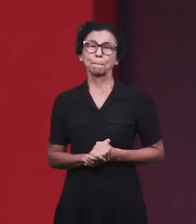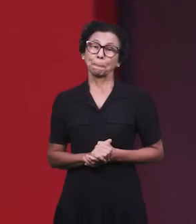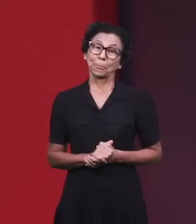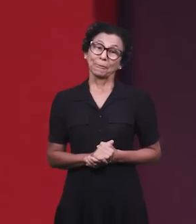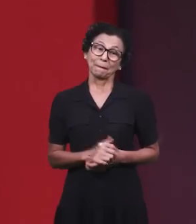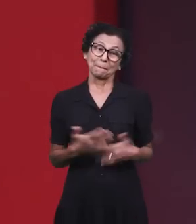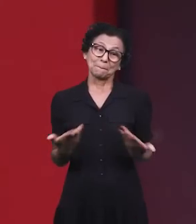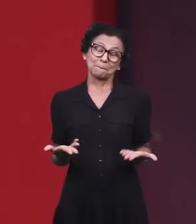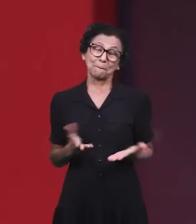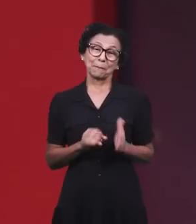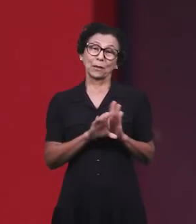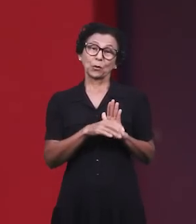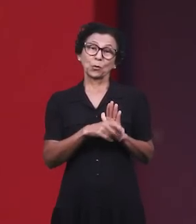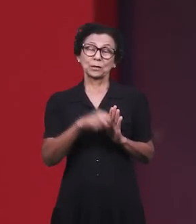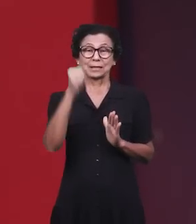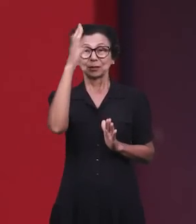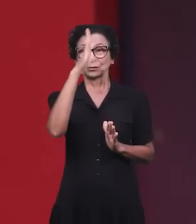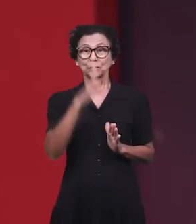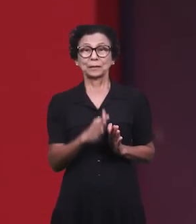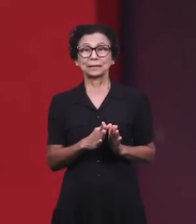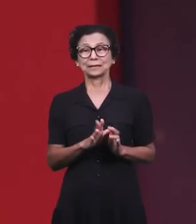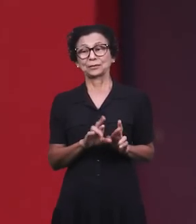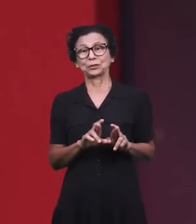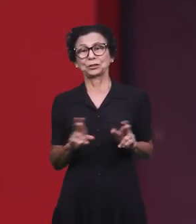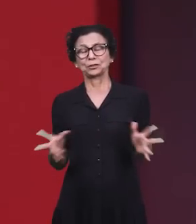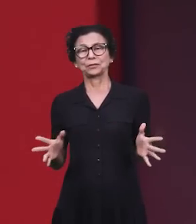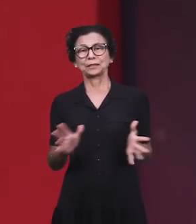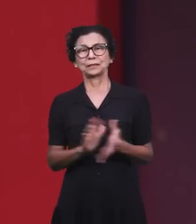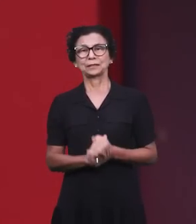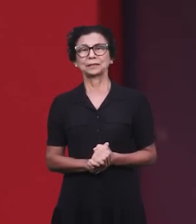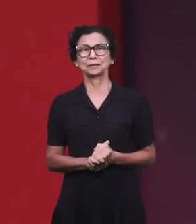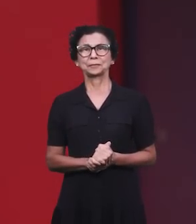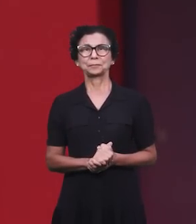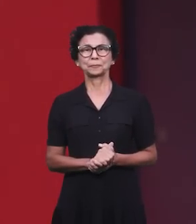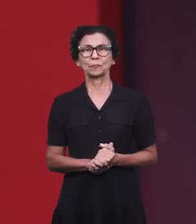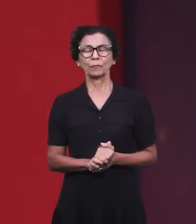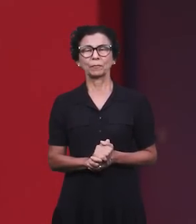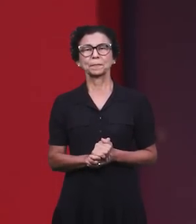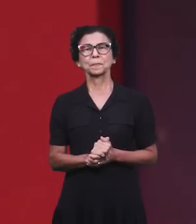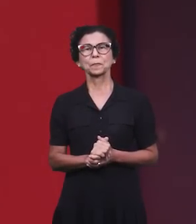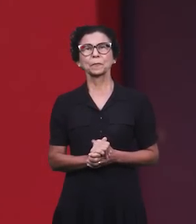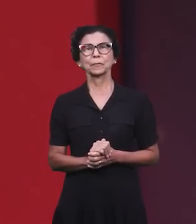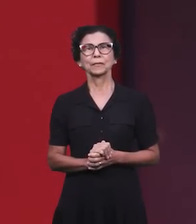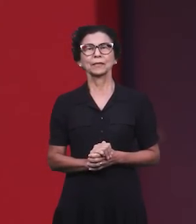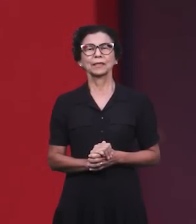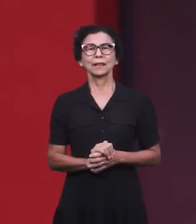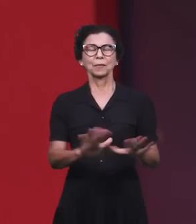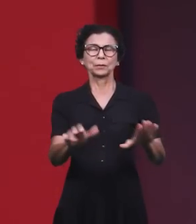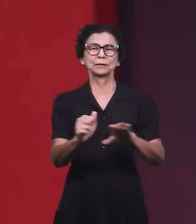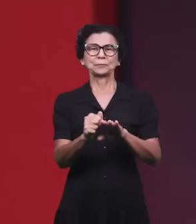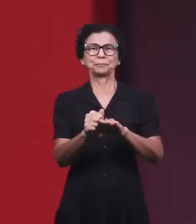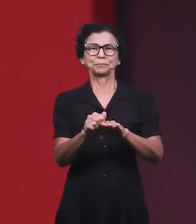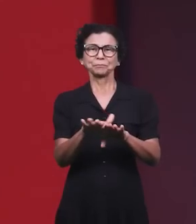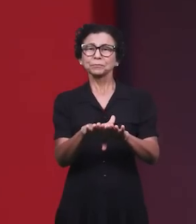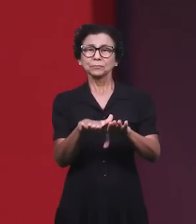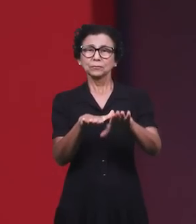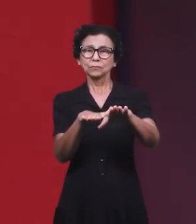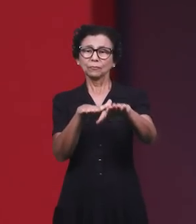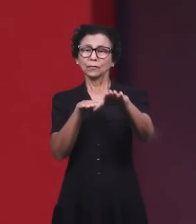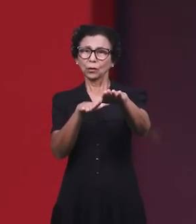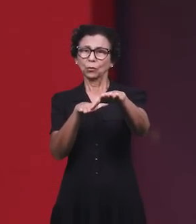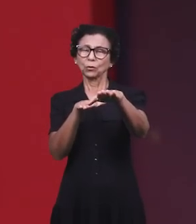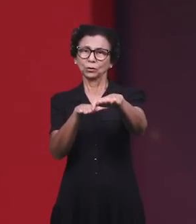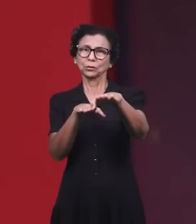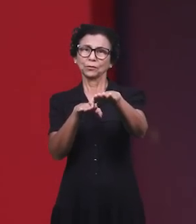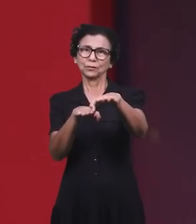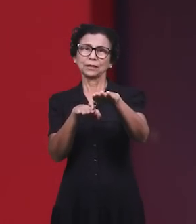gente faz, por exemplo, outro exemplo, pavimento de concreto em rodovia, porque quer durar. Você não quer fazer manutenção no